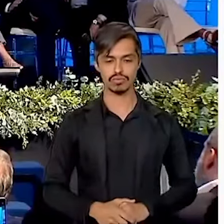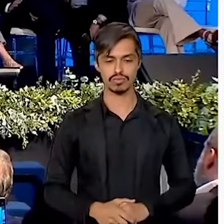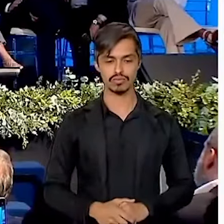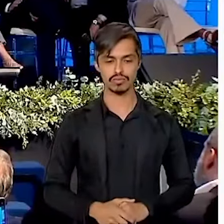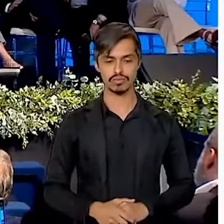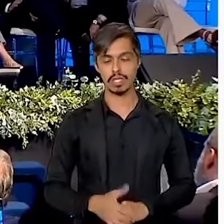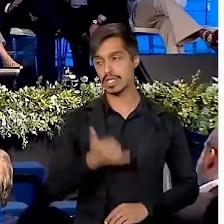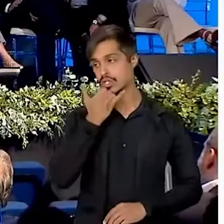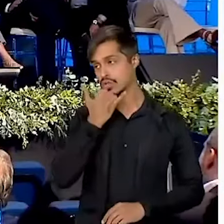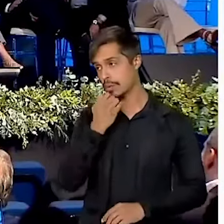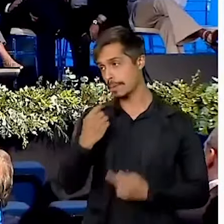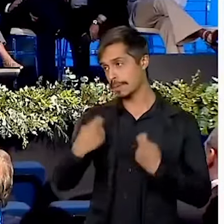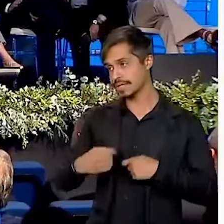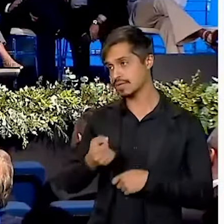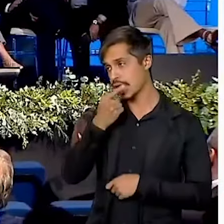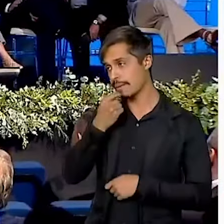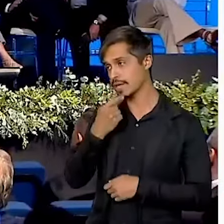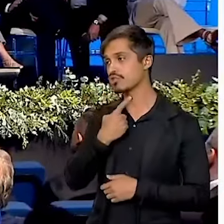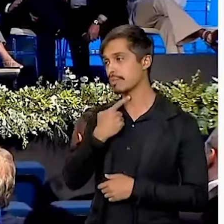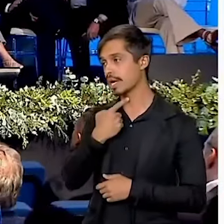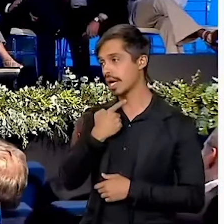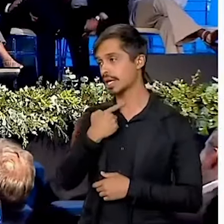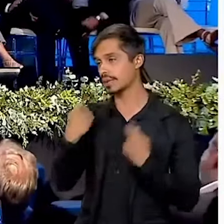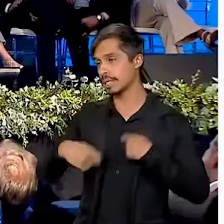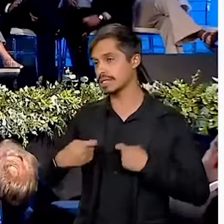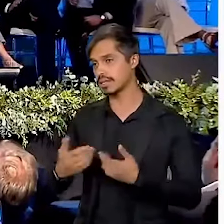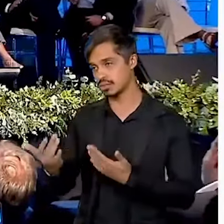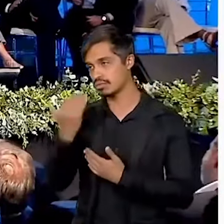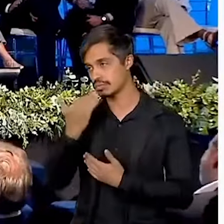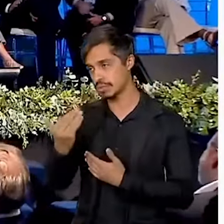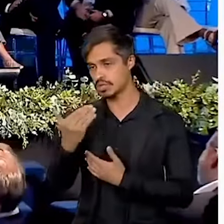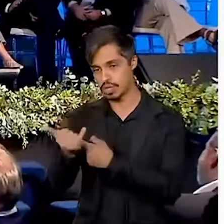Precisa produzir um remédio para minha garganta, Francis.